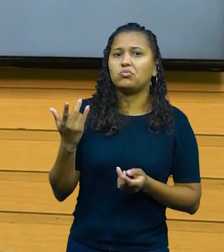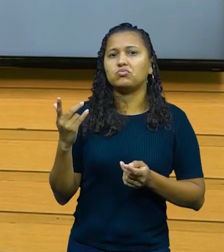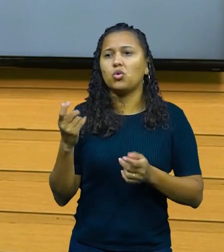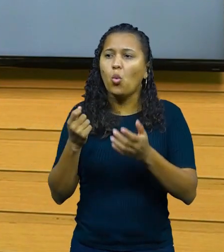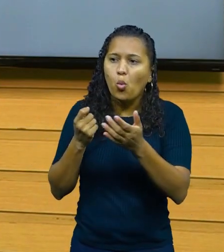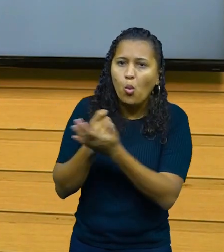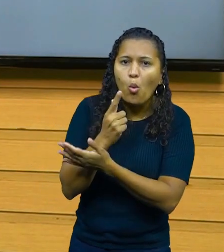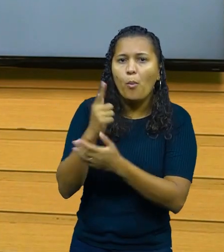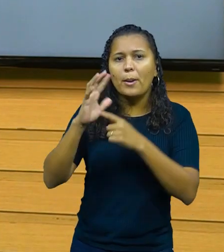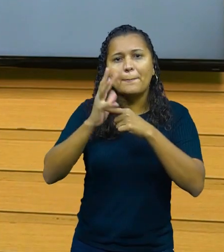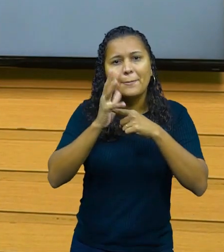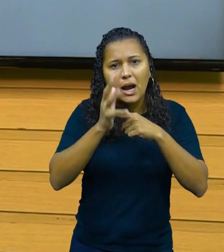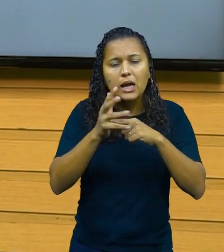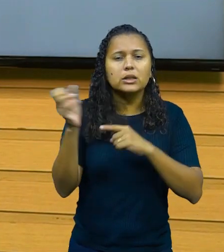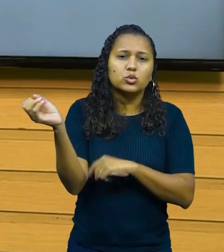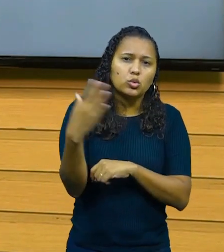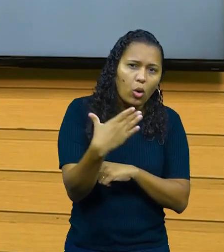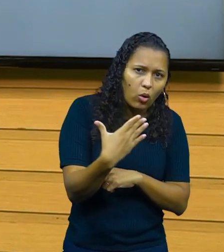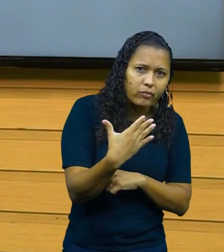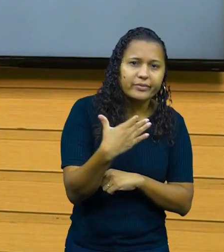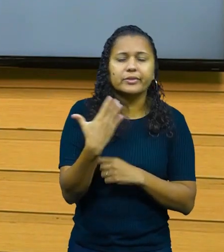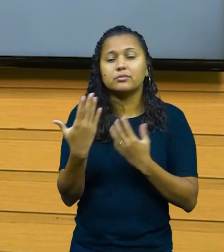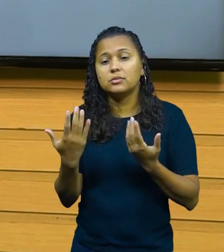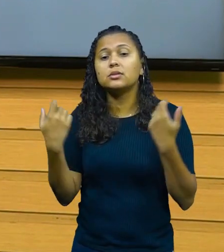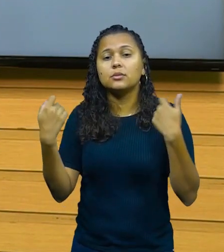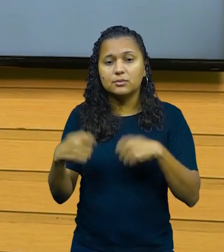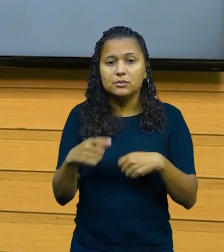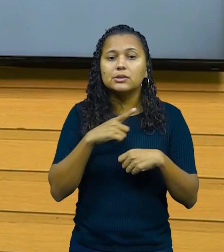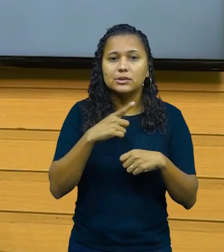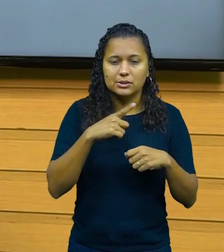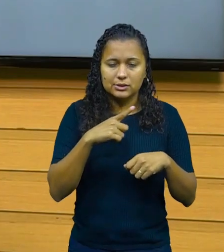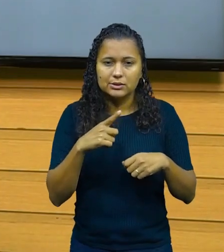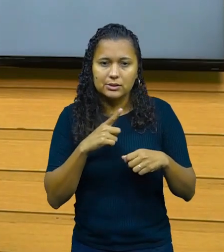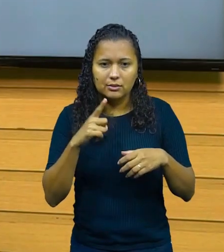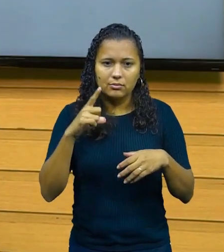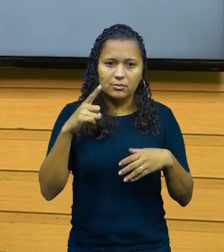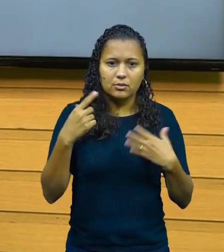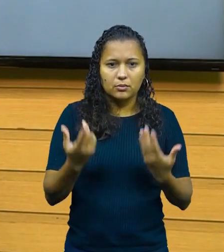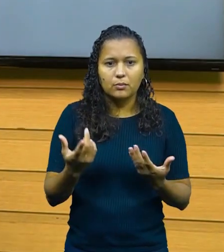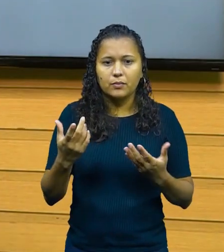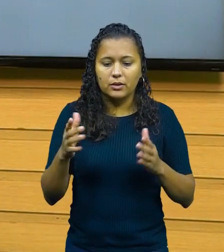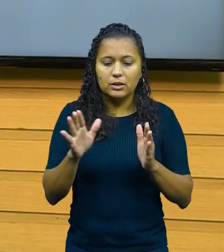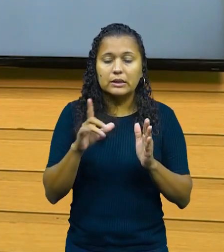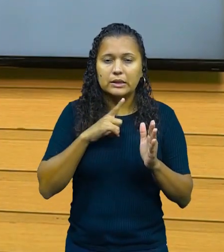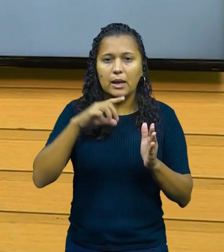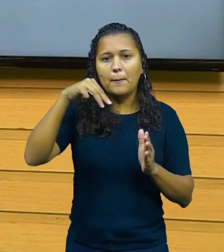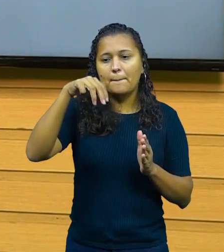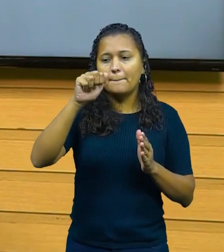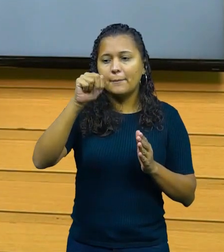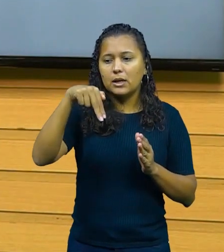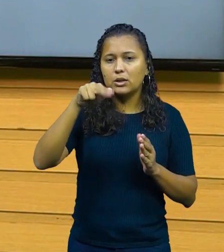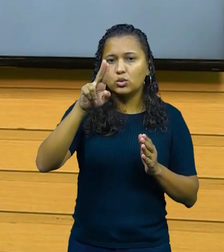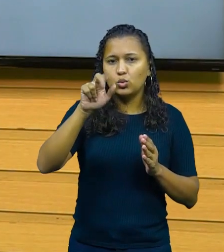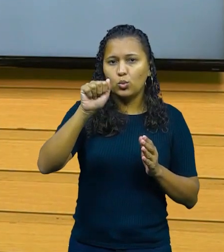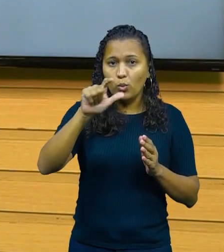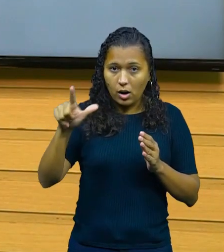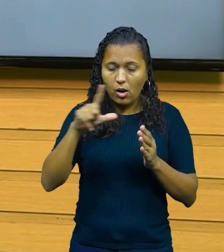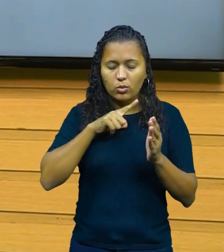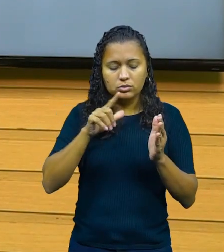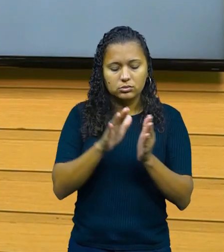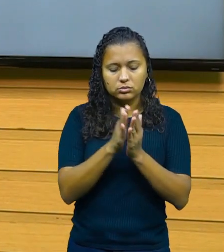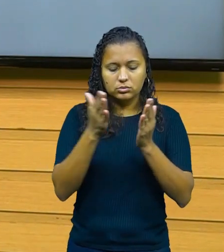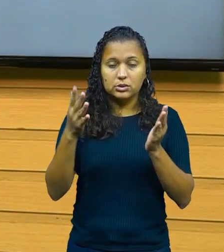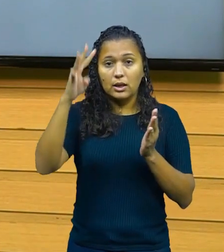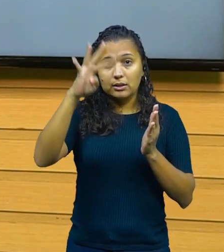conjunto de máquina ali, um conjunto de máquina funcional, normalmente dentro do manual ele já vem com